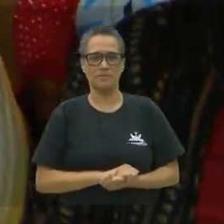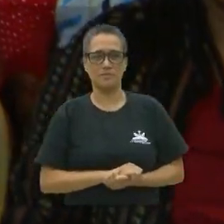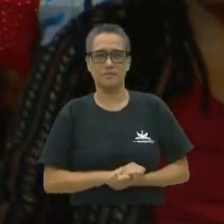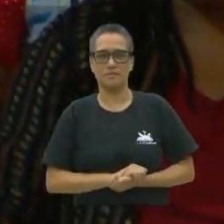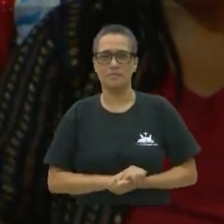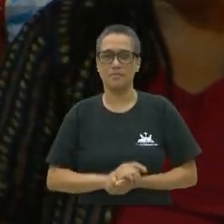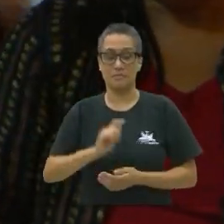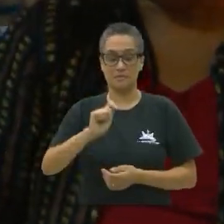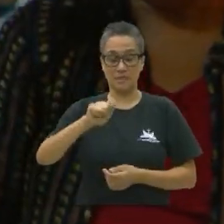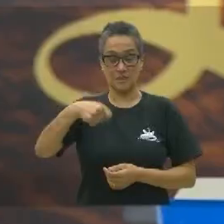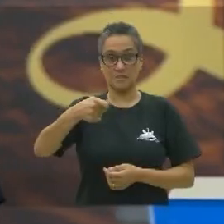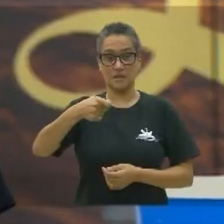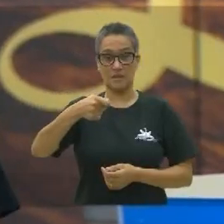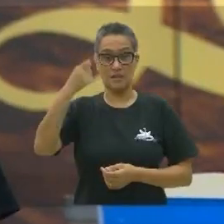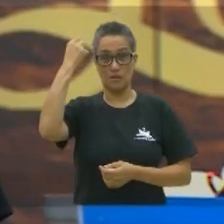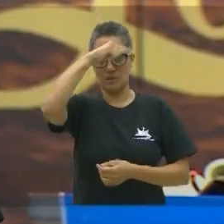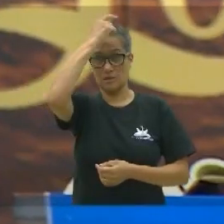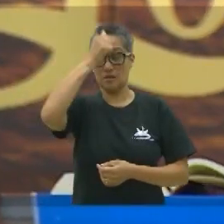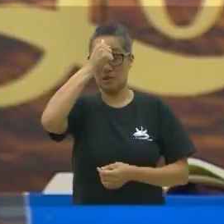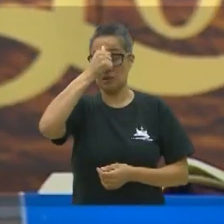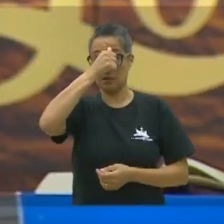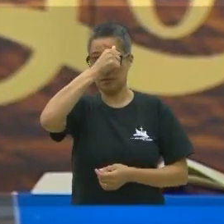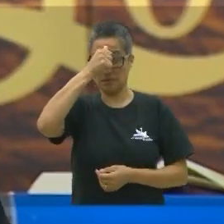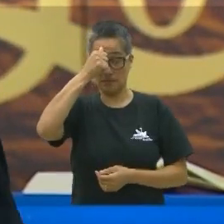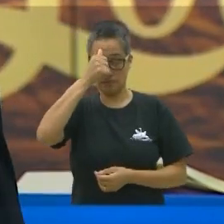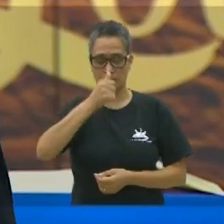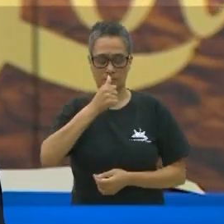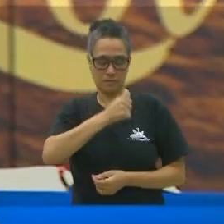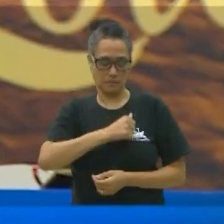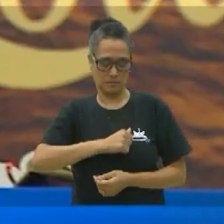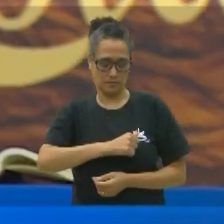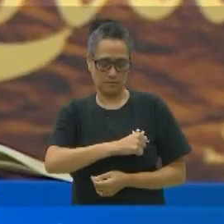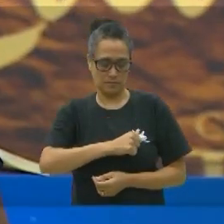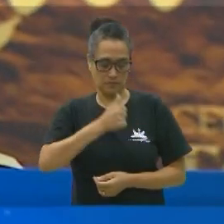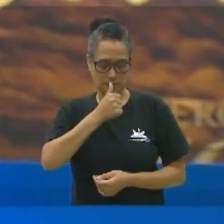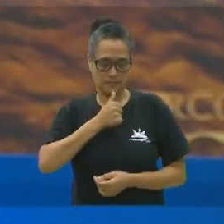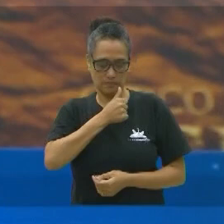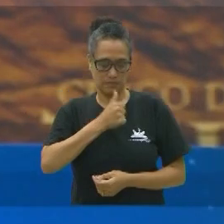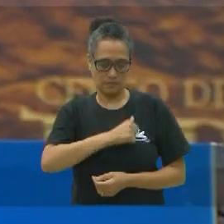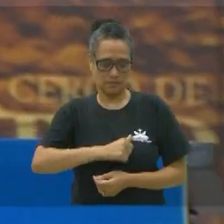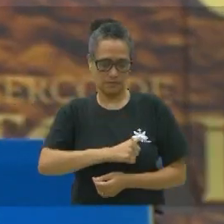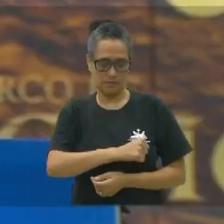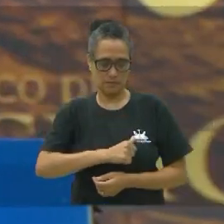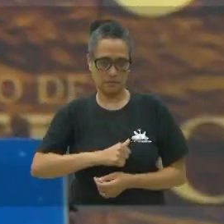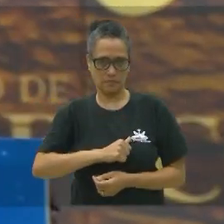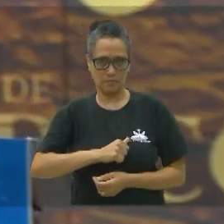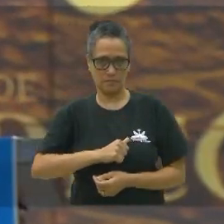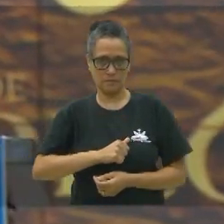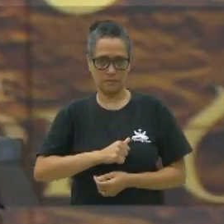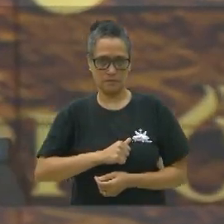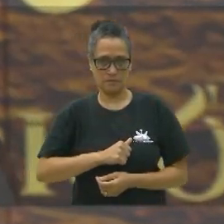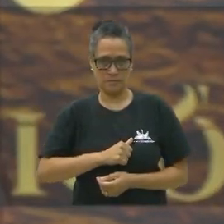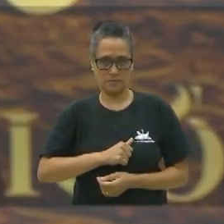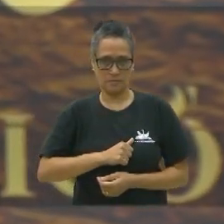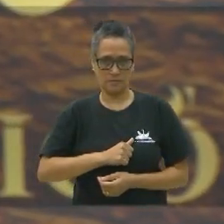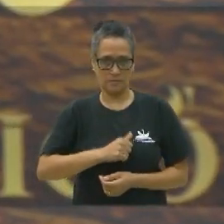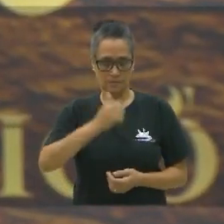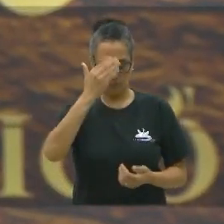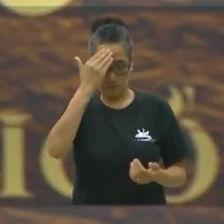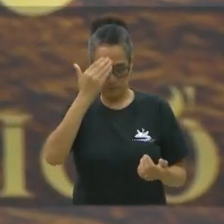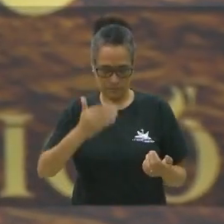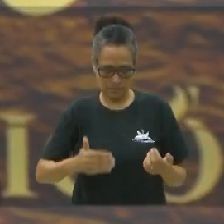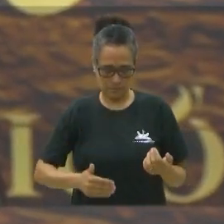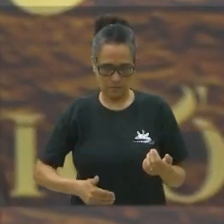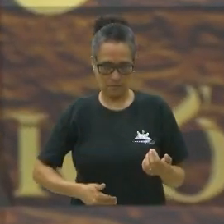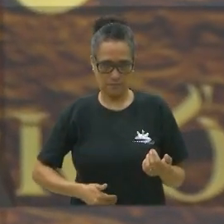Pelo sinal da Santa Cruz, livra-nos Deus nosso Senhor dos nossos inimigos, em nome